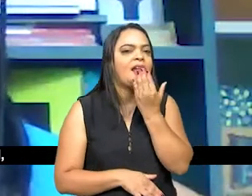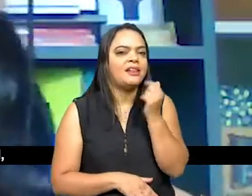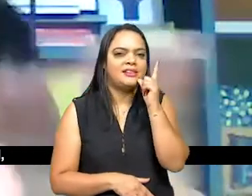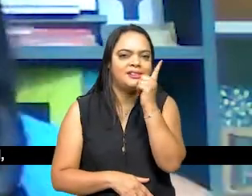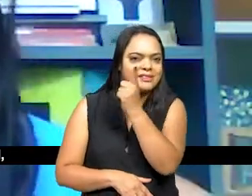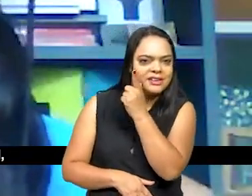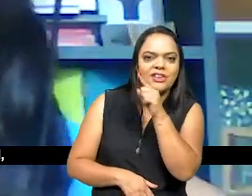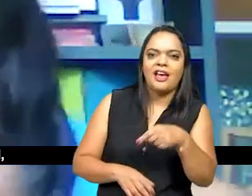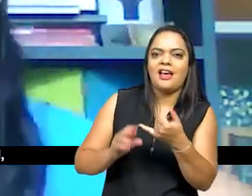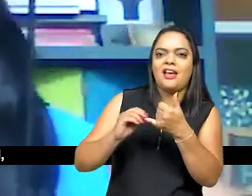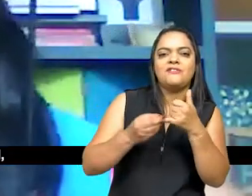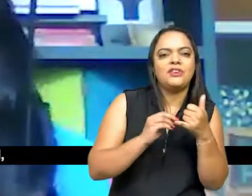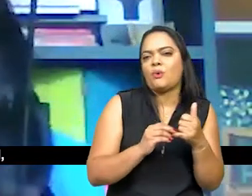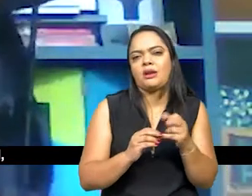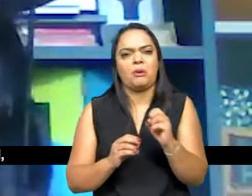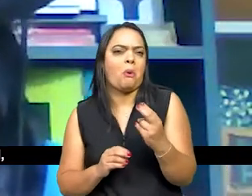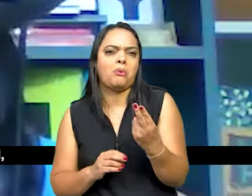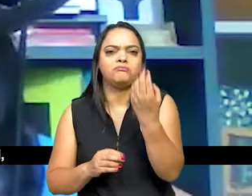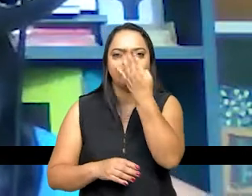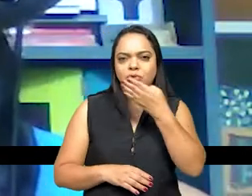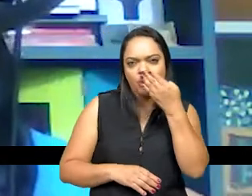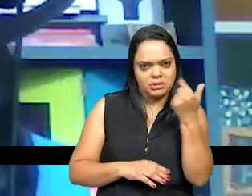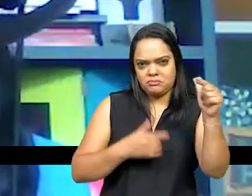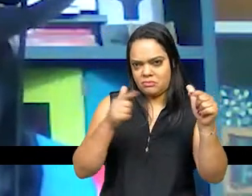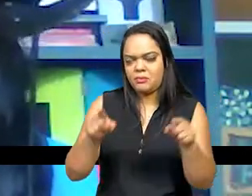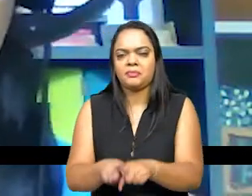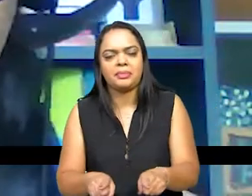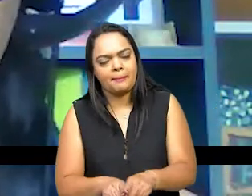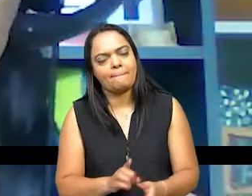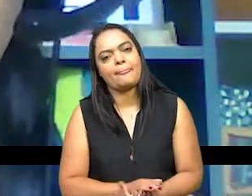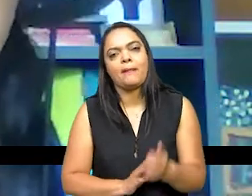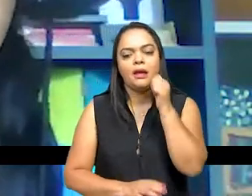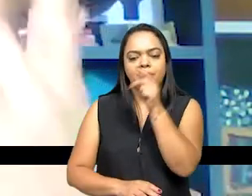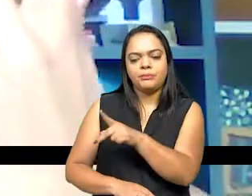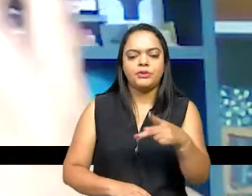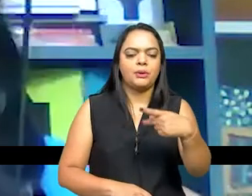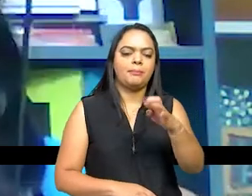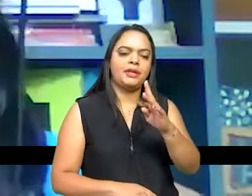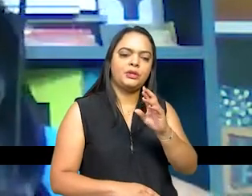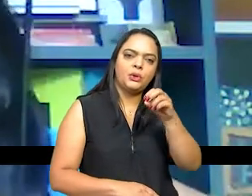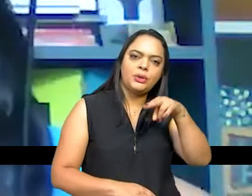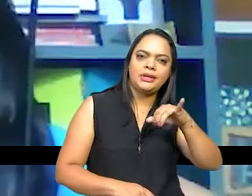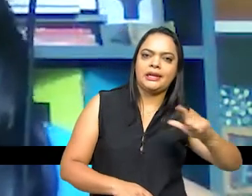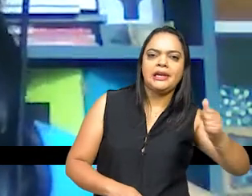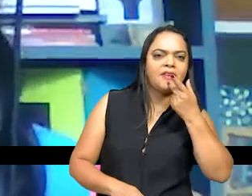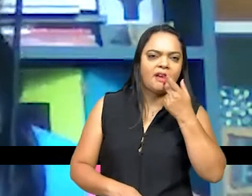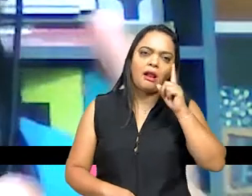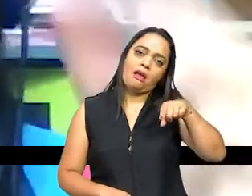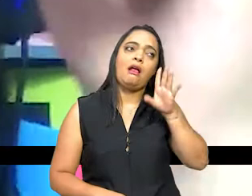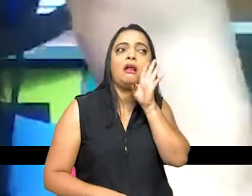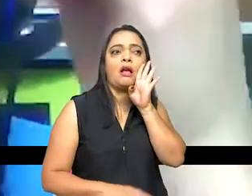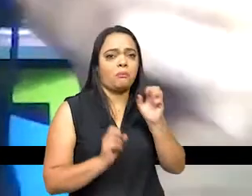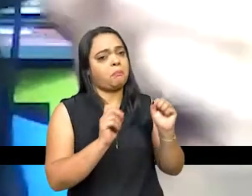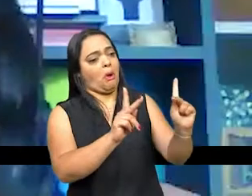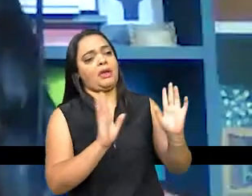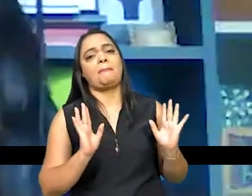a feijoada ou algum outro doce também. E o que, que a professora Petronilha vai dizer? Ah, isso é legal, isso é legal. Mas qual